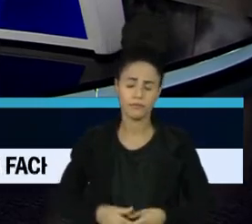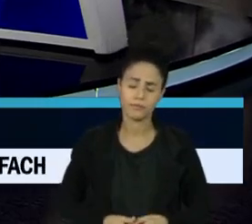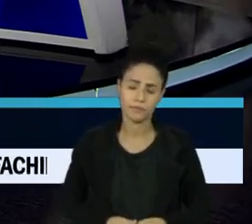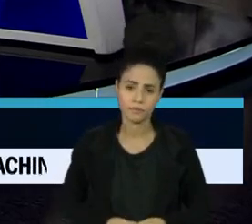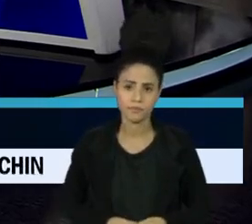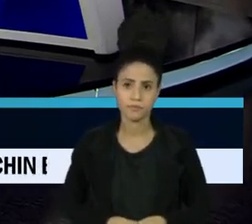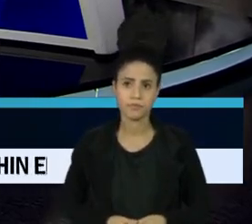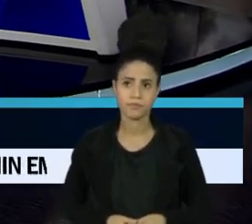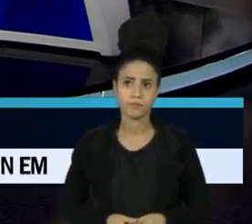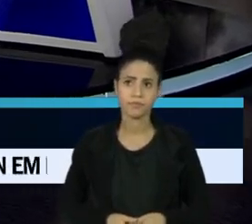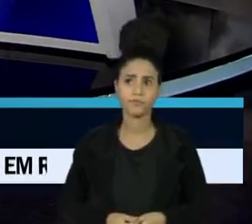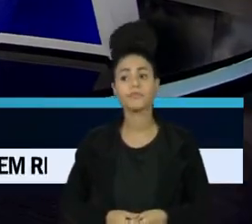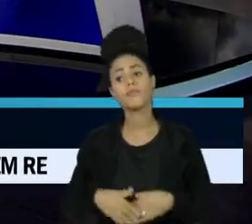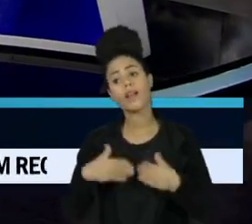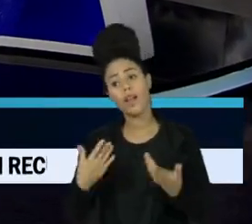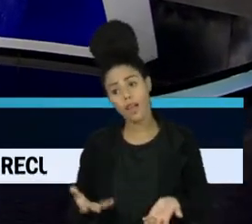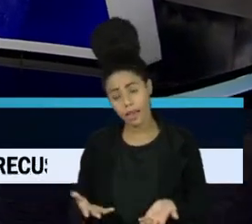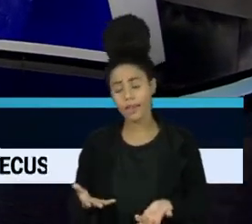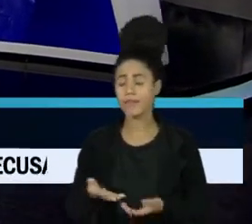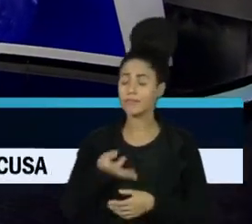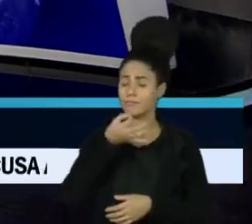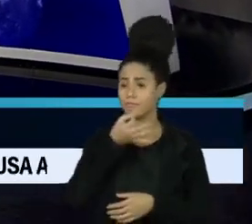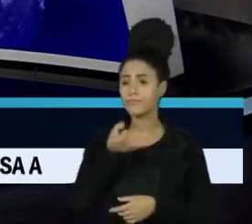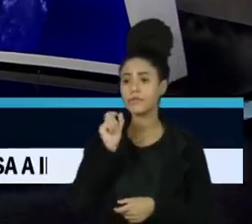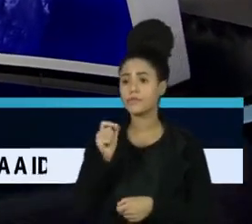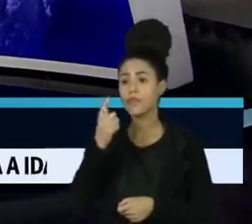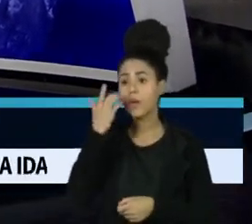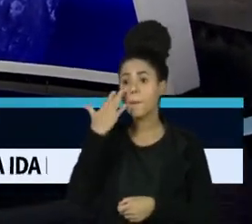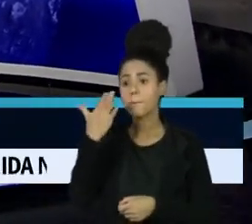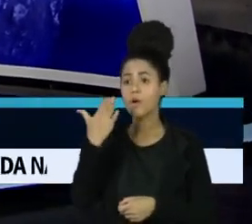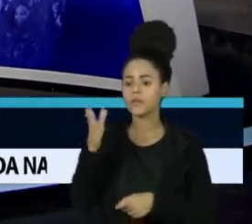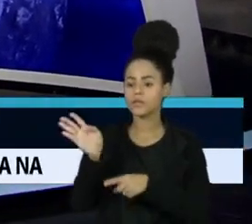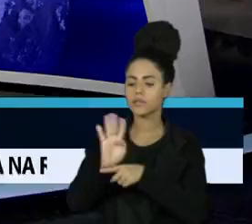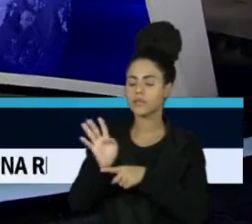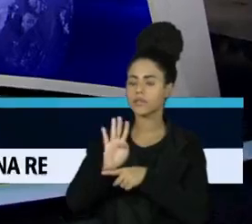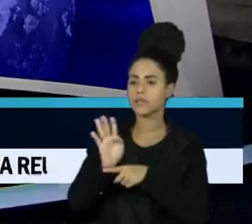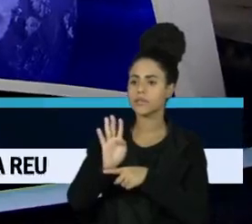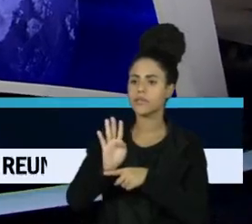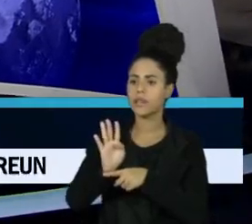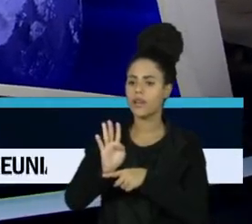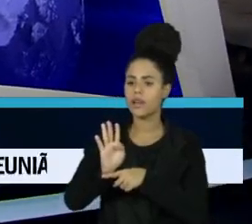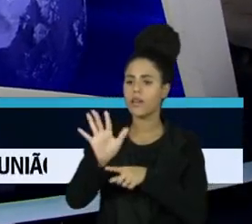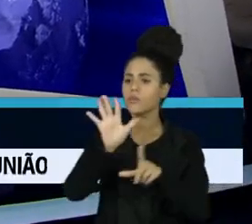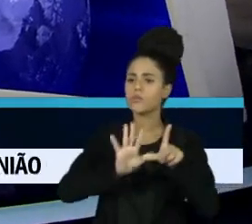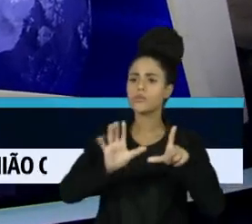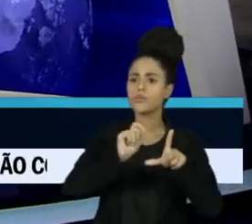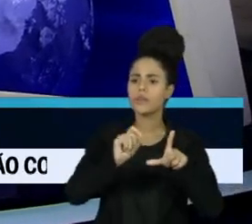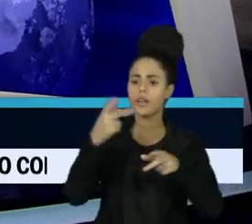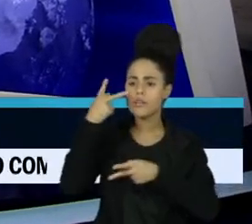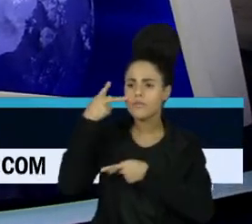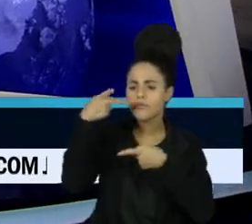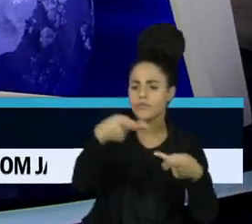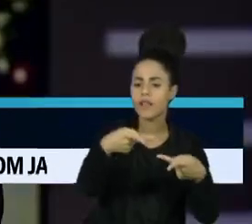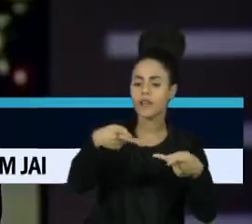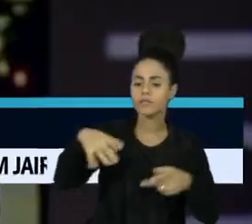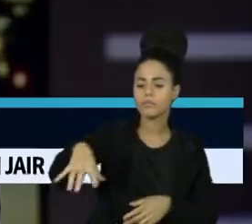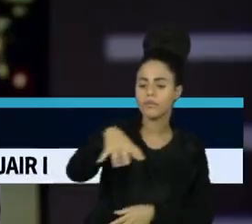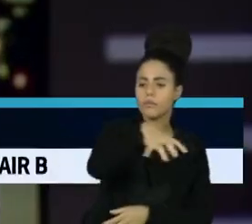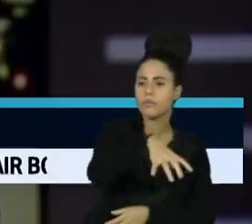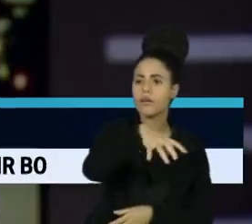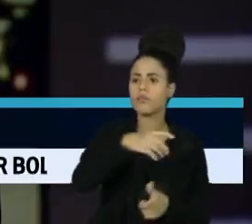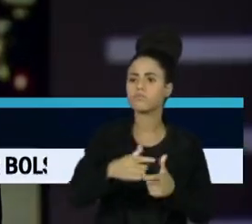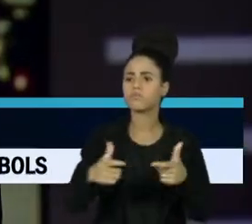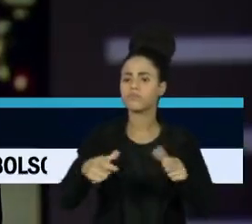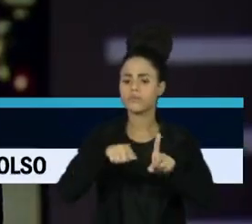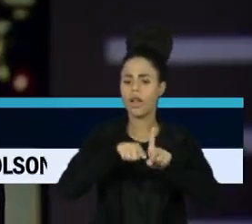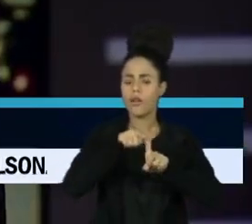é uma observação é que essas imagens da cidade cheias elas não não é realidade da situação